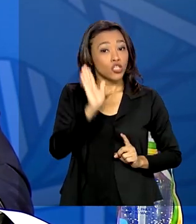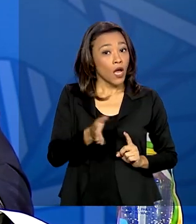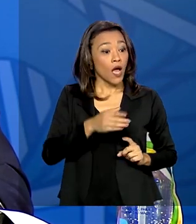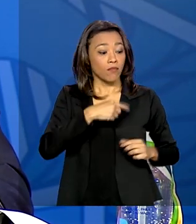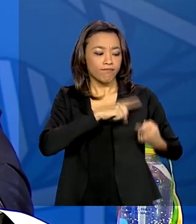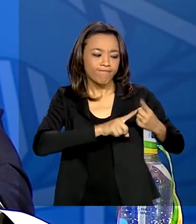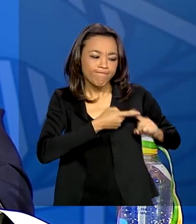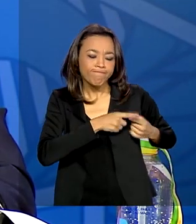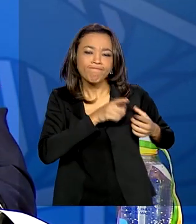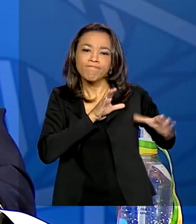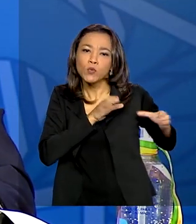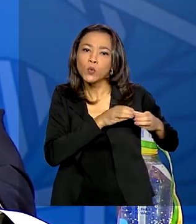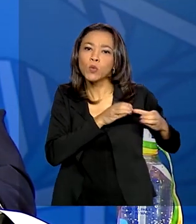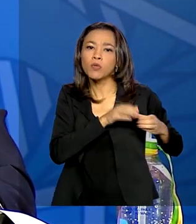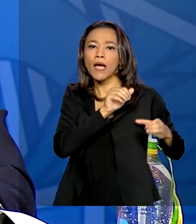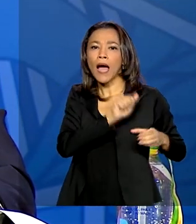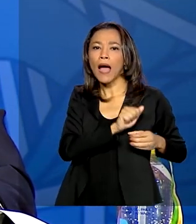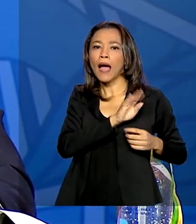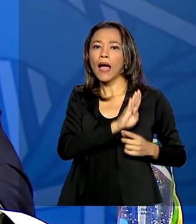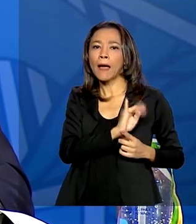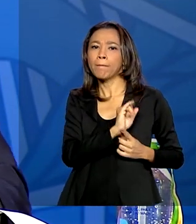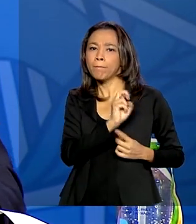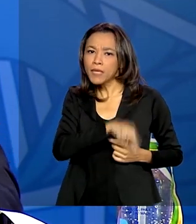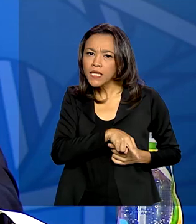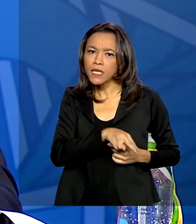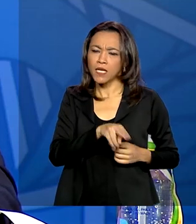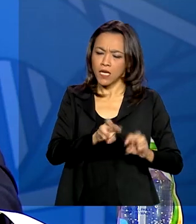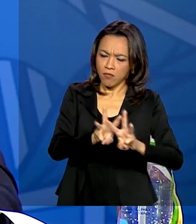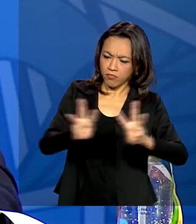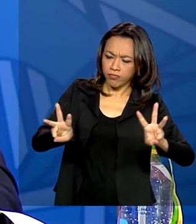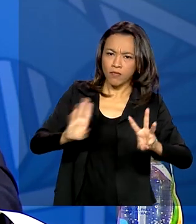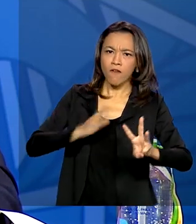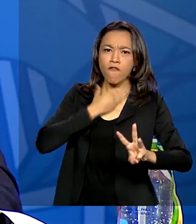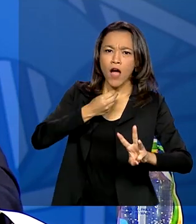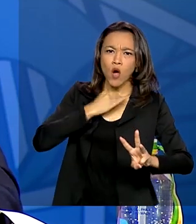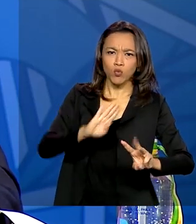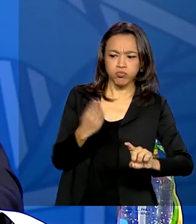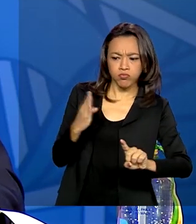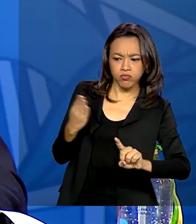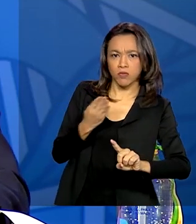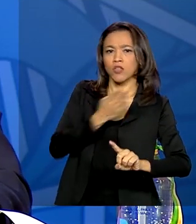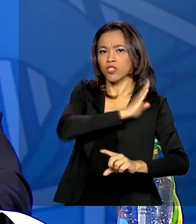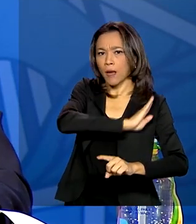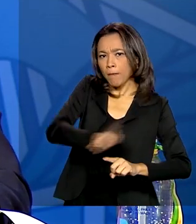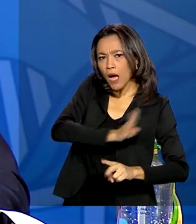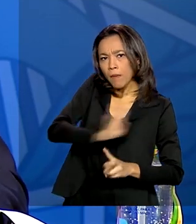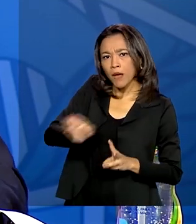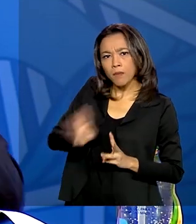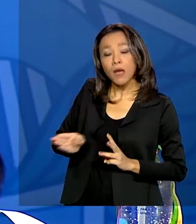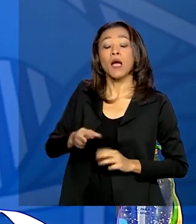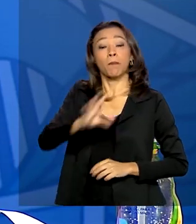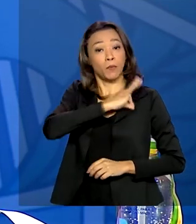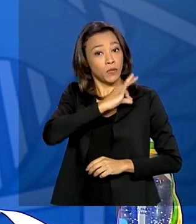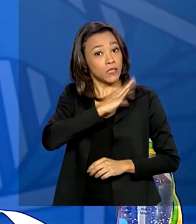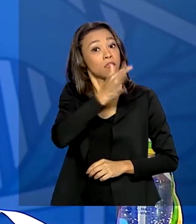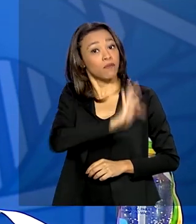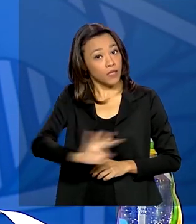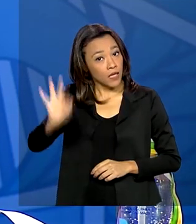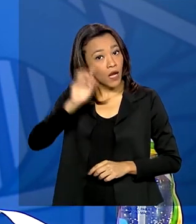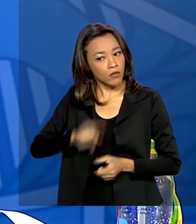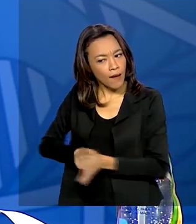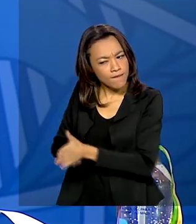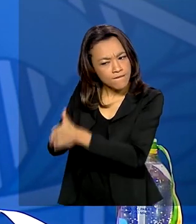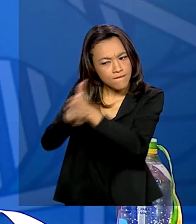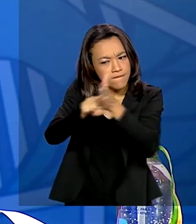vários sites já foram derrubados polícia federal entrando em ação o aviso é o seguinte